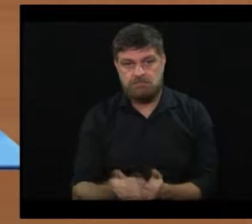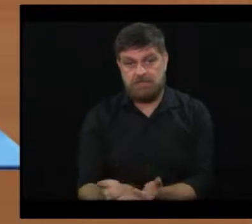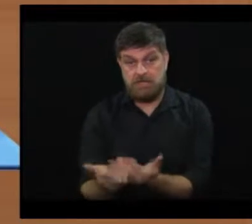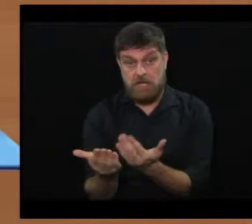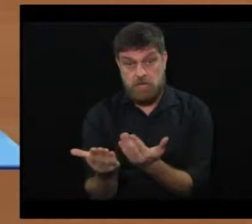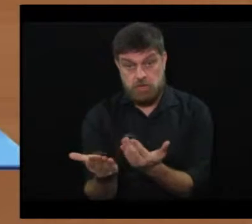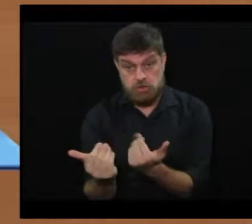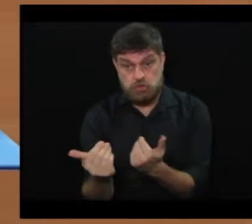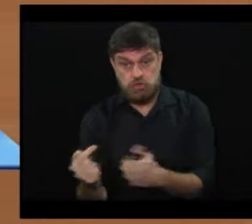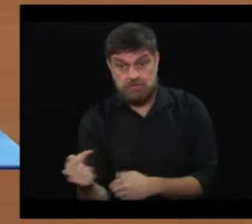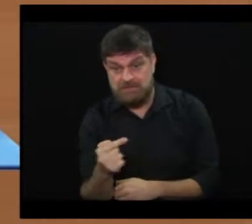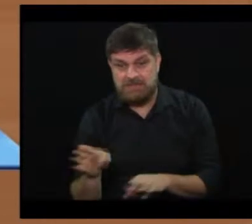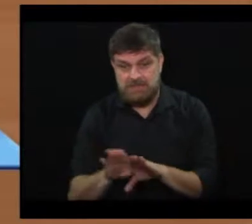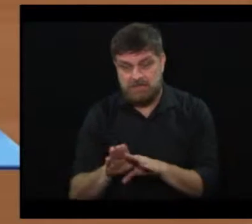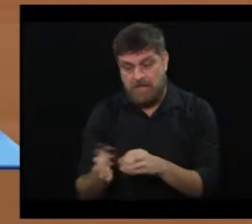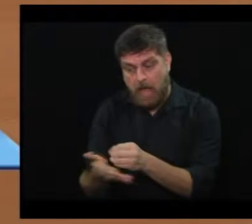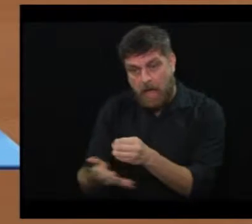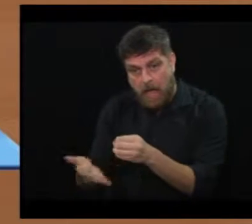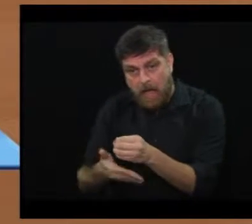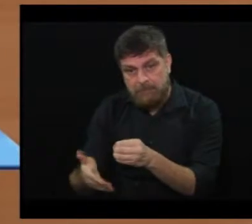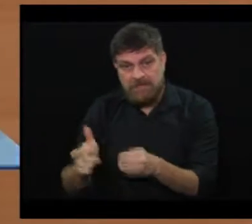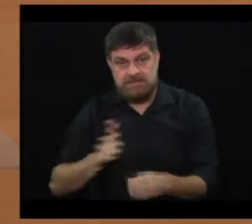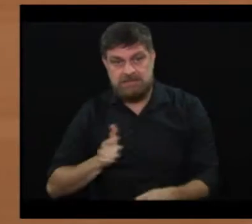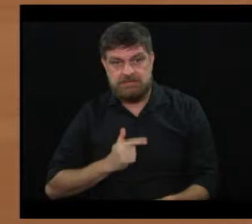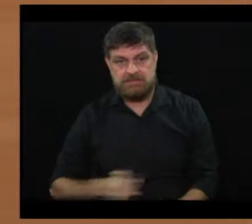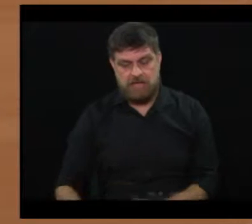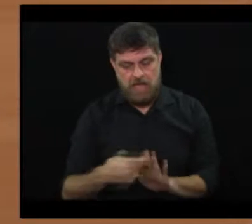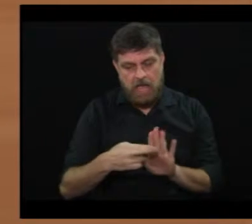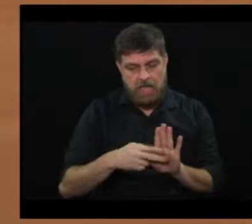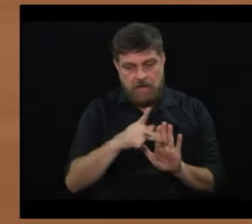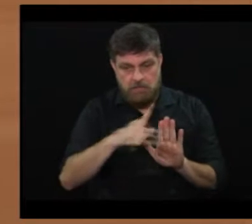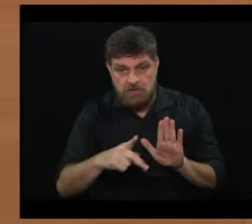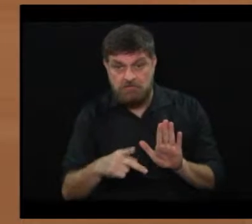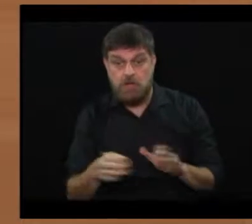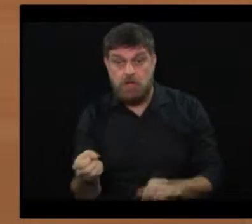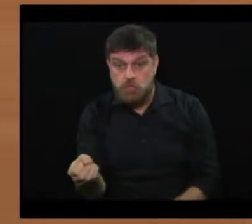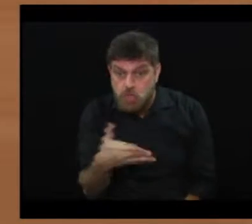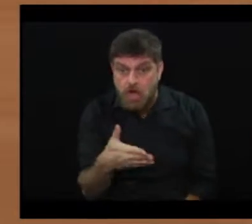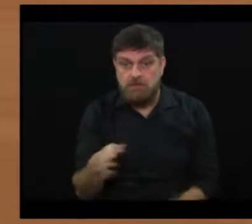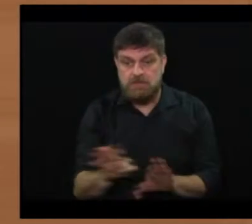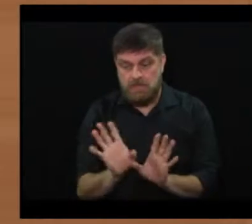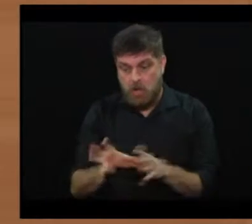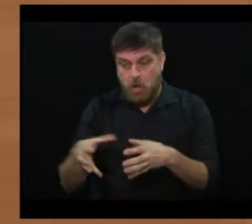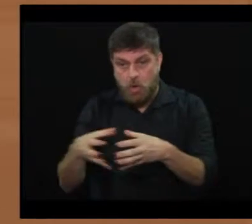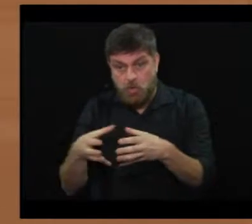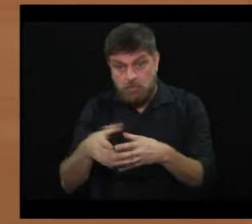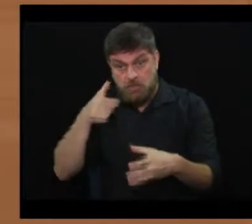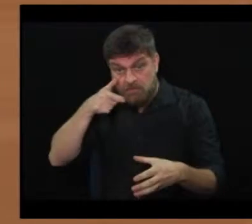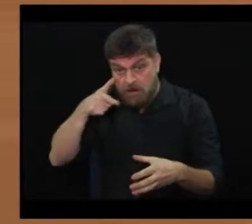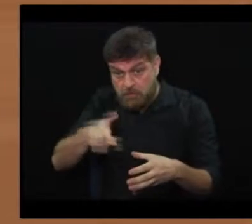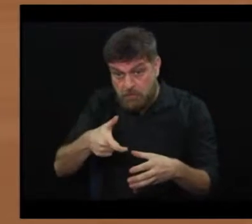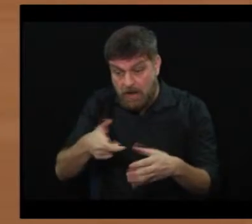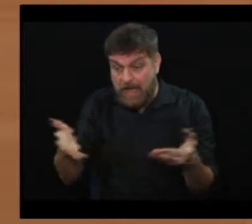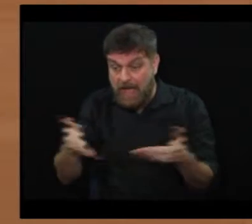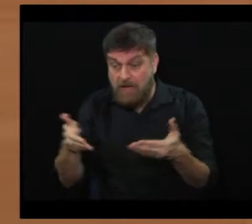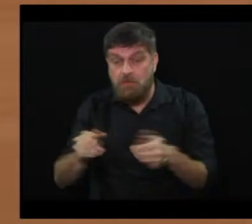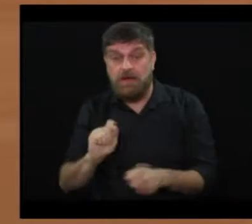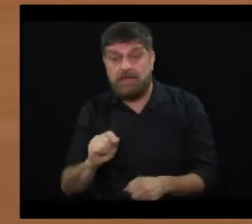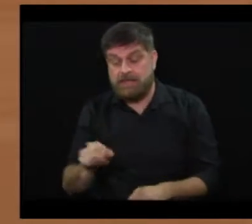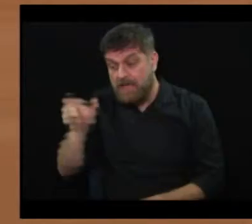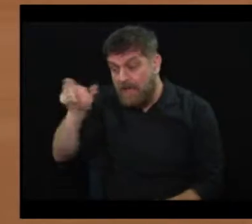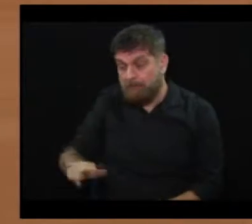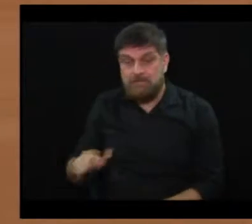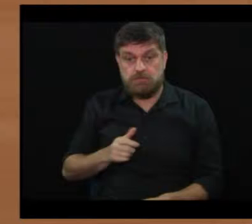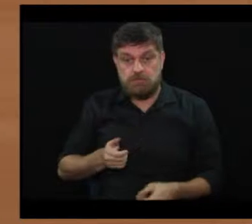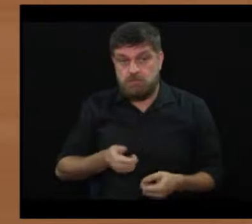está, né? Então justamente por isso se fala tanto de nova previdência, nova geração, porque o mais interessado na reforma previdenciária é o mais novo. Quem